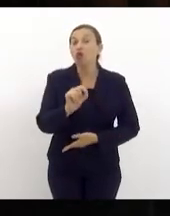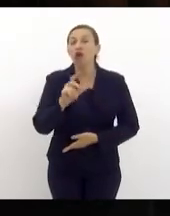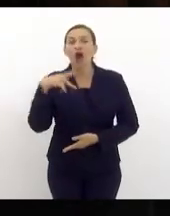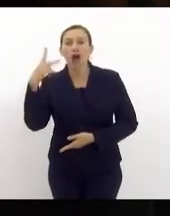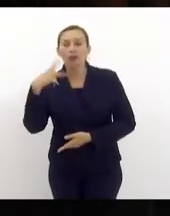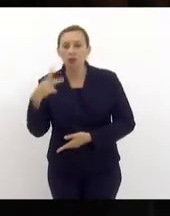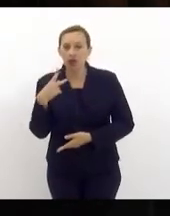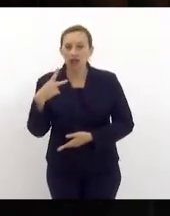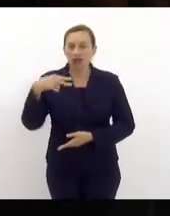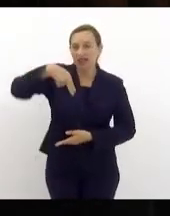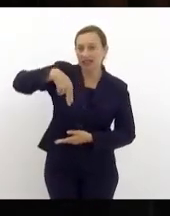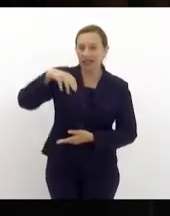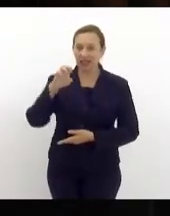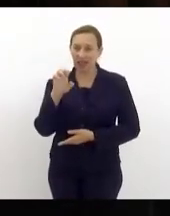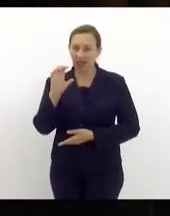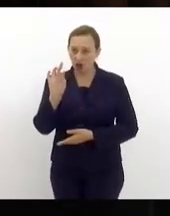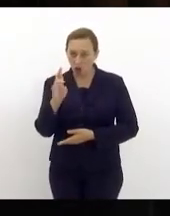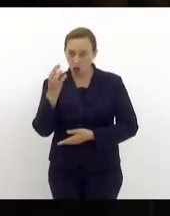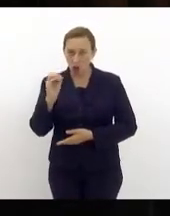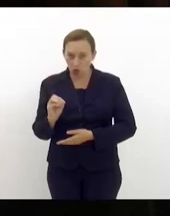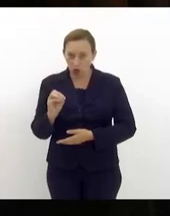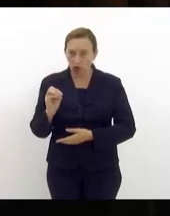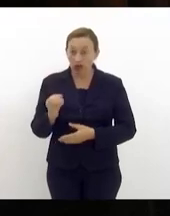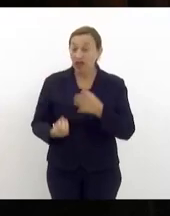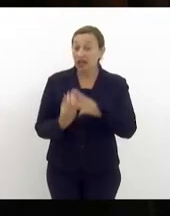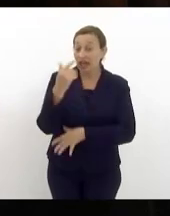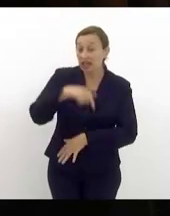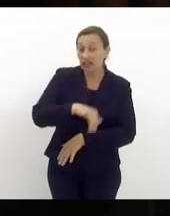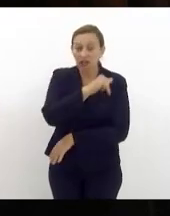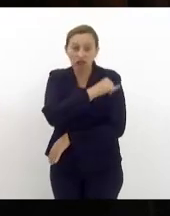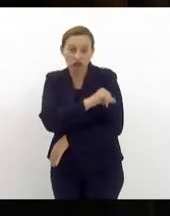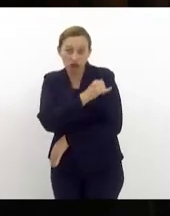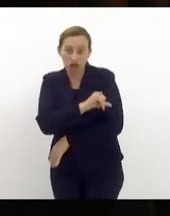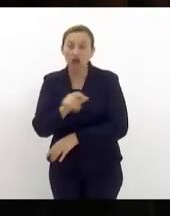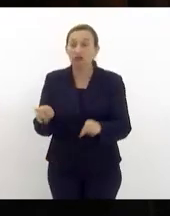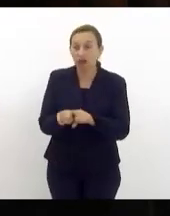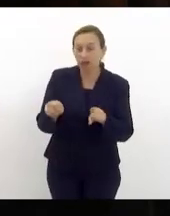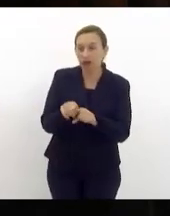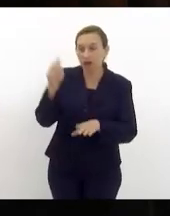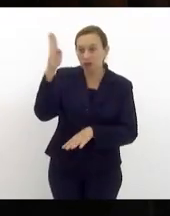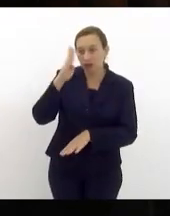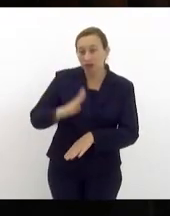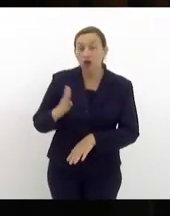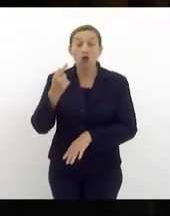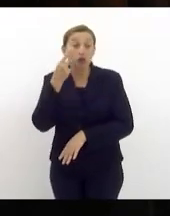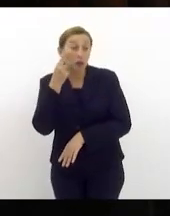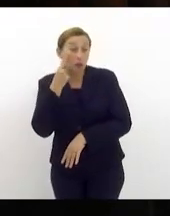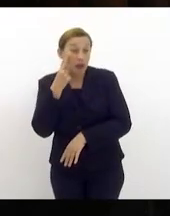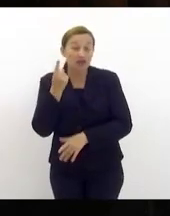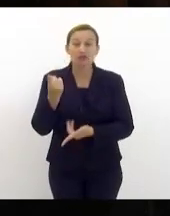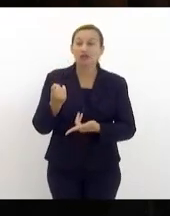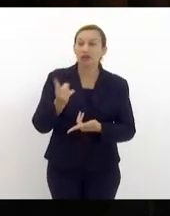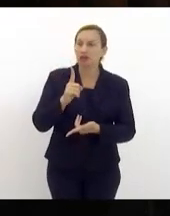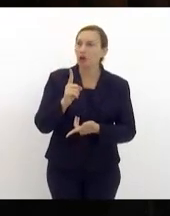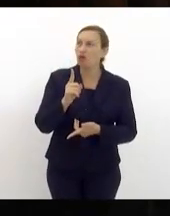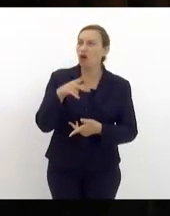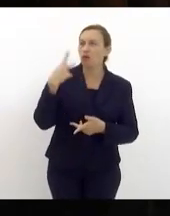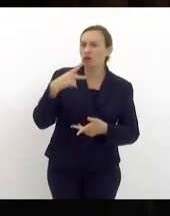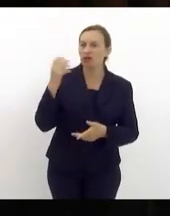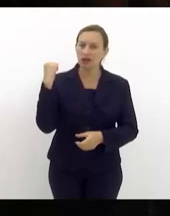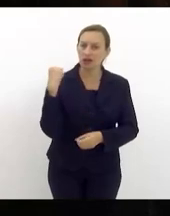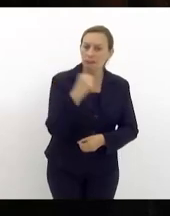da necropolítica instaurada aqui no Rio de Janeiro e instaurada no Brasil. Porque quando a gente pensa que se não for essa política que